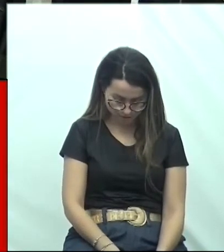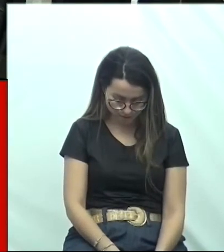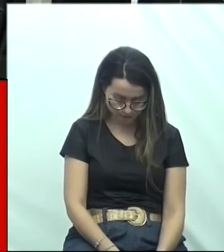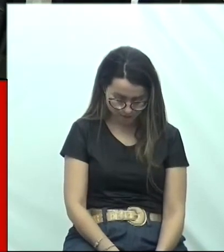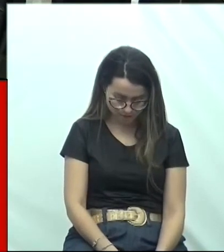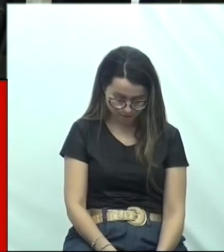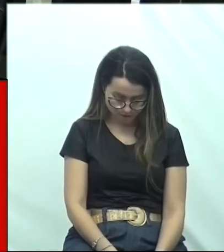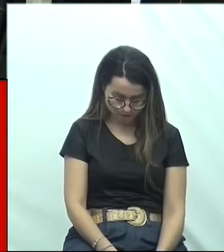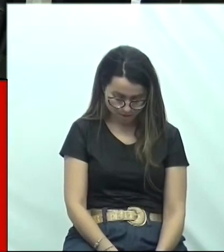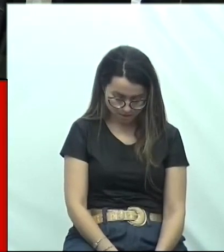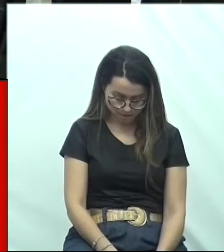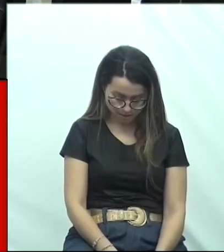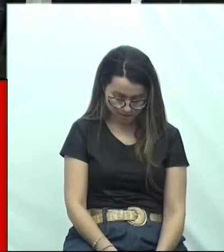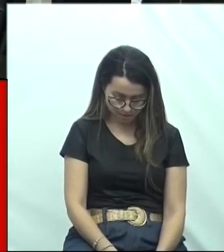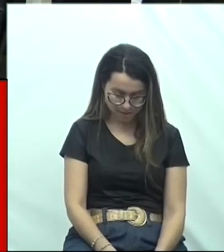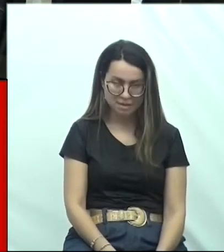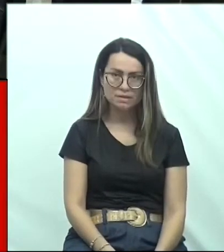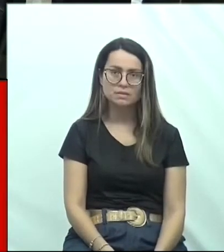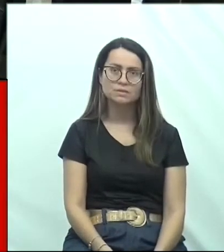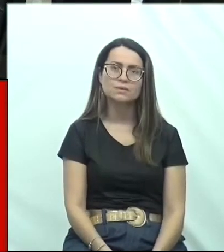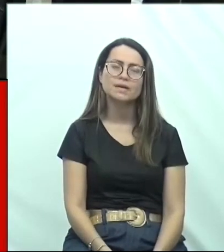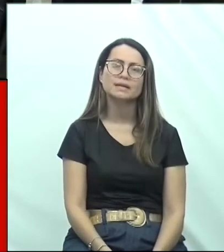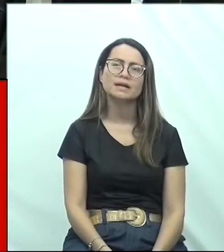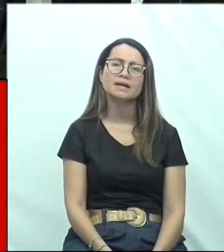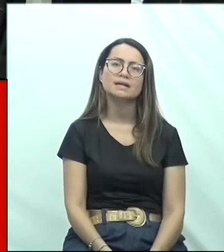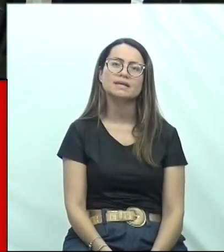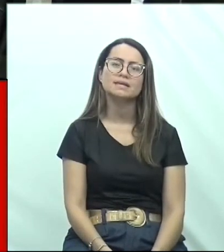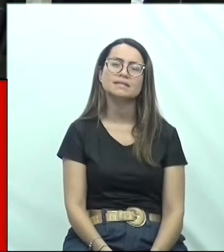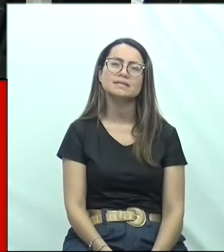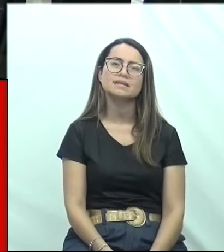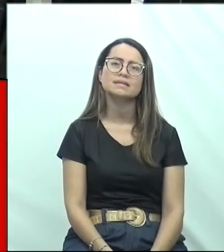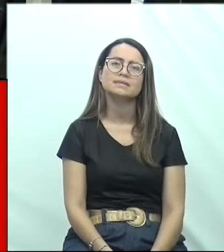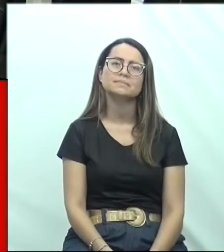Calma. Vai pescar. Vou pegar umas férias, vou pescar.